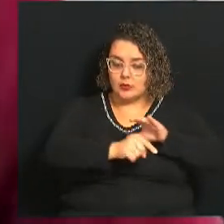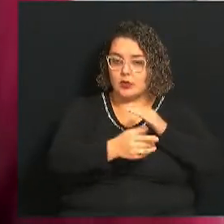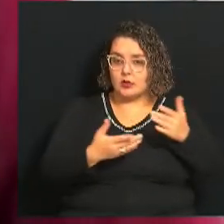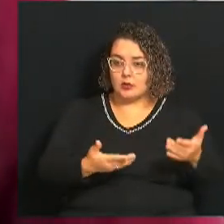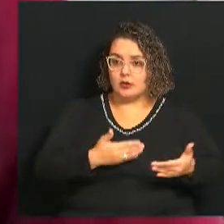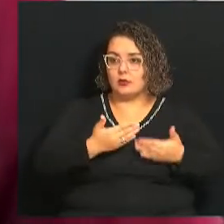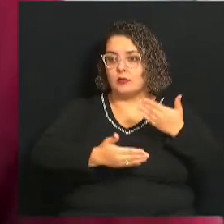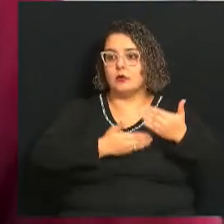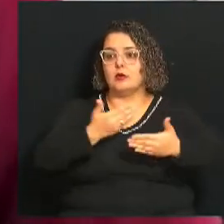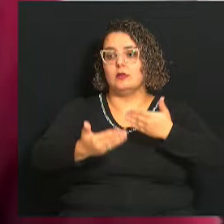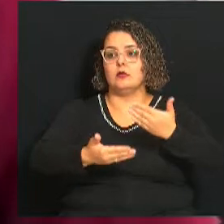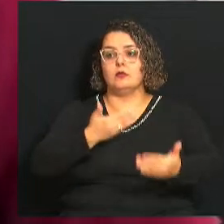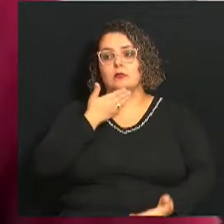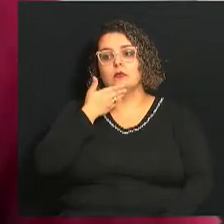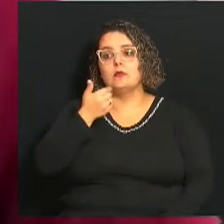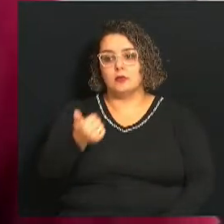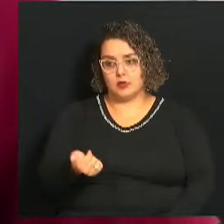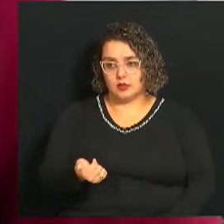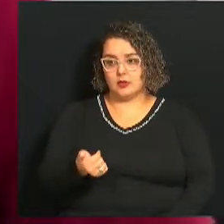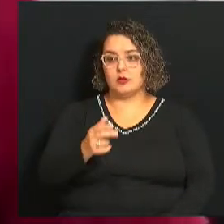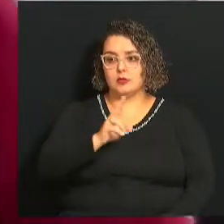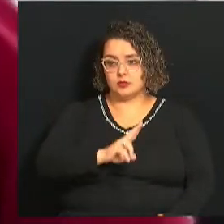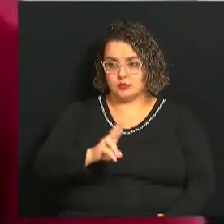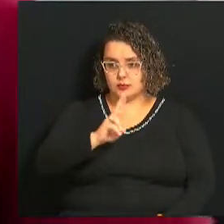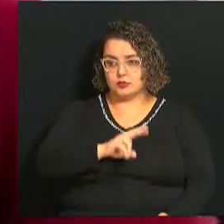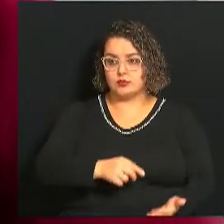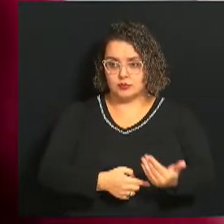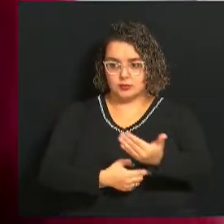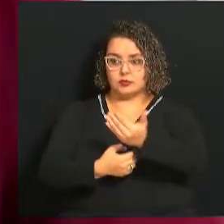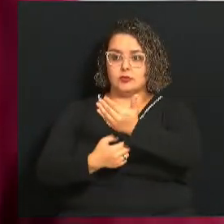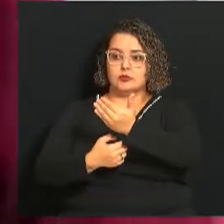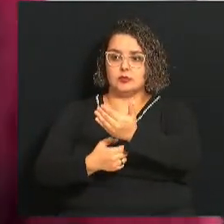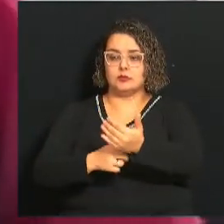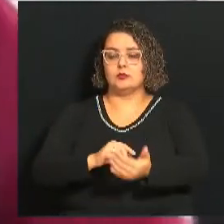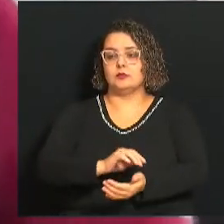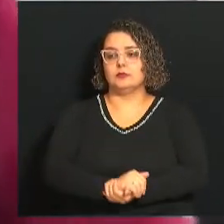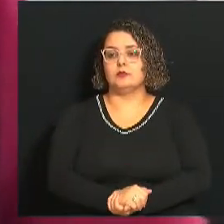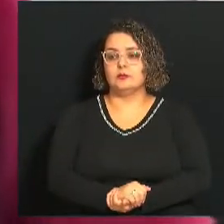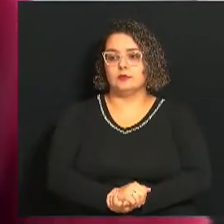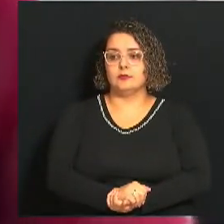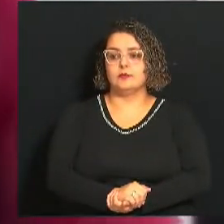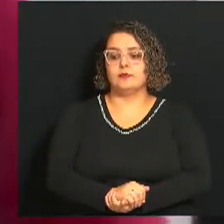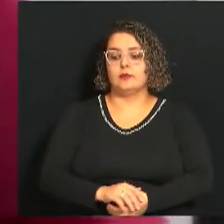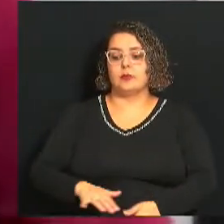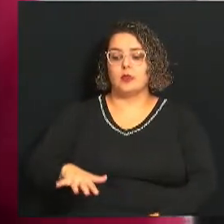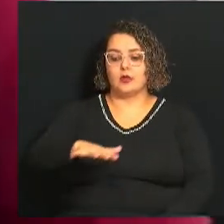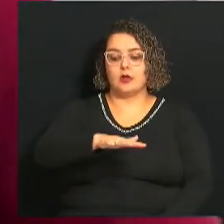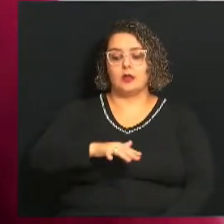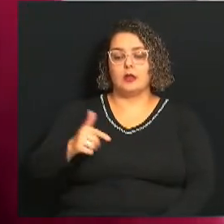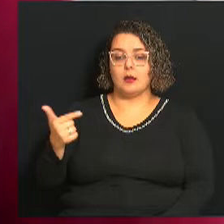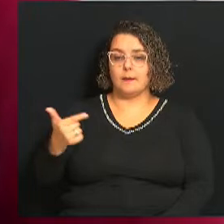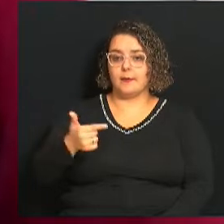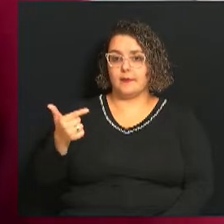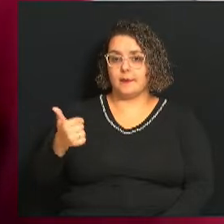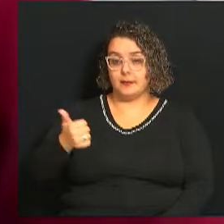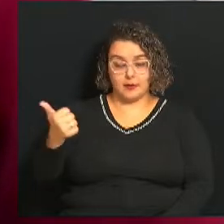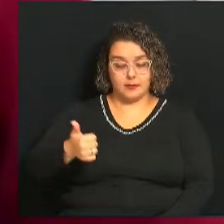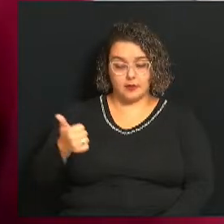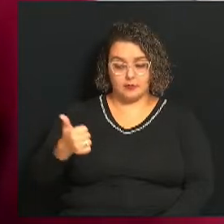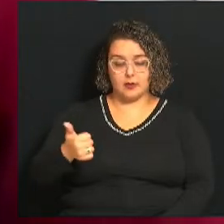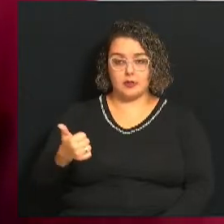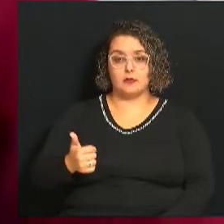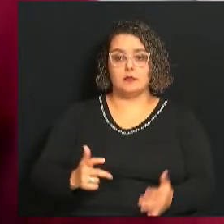passando, cada vez mais implementando essa tecnologia em nossas redes. E na rede primária, que é onde nós realizamos as